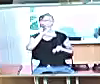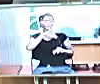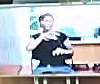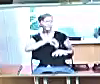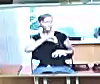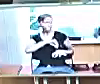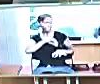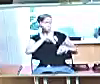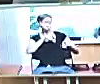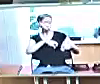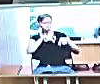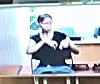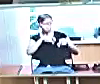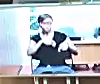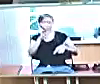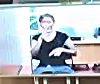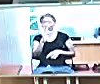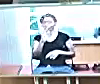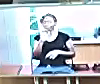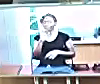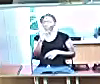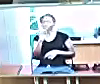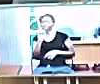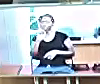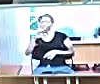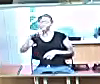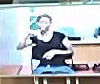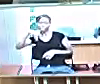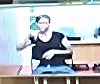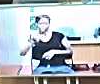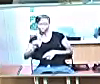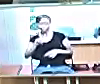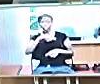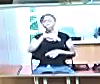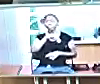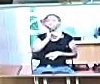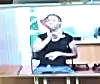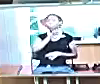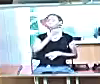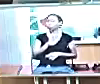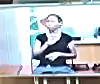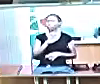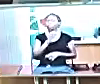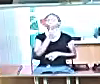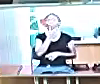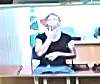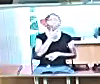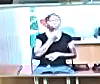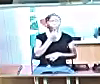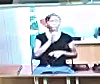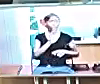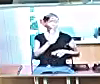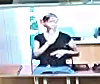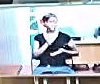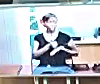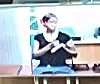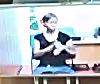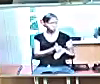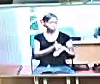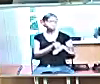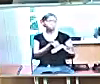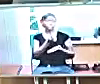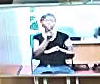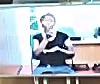de minas gerais fetaemg news heloísa campos de araújo assessor da federação